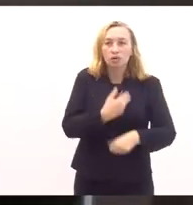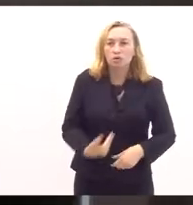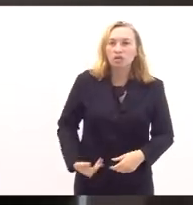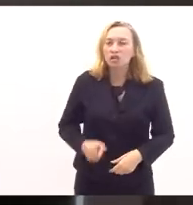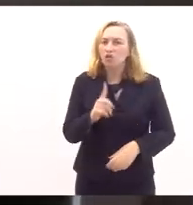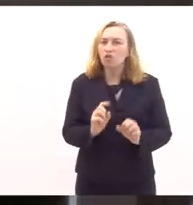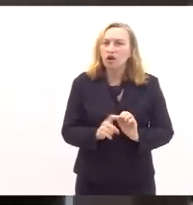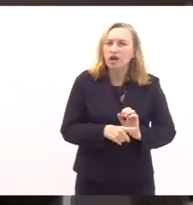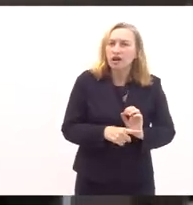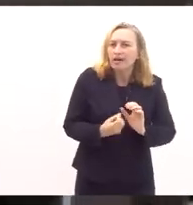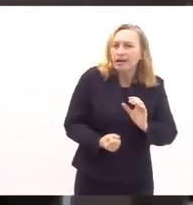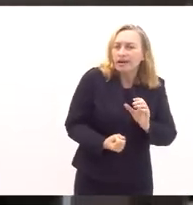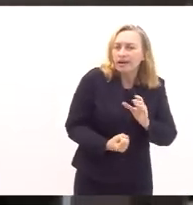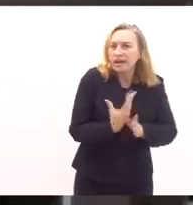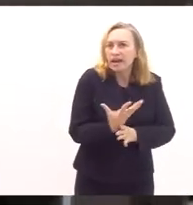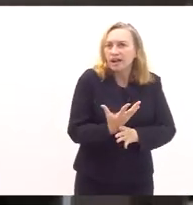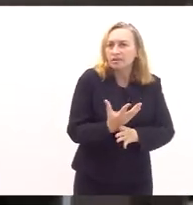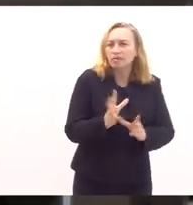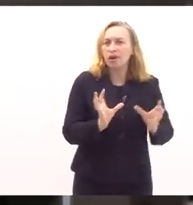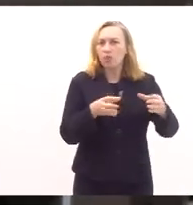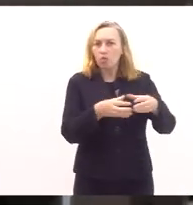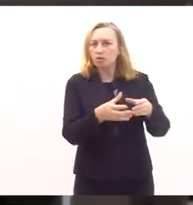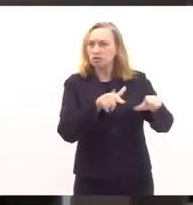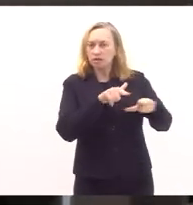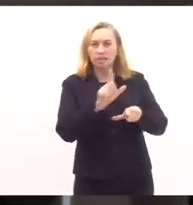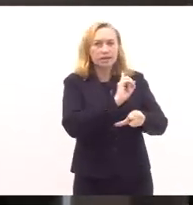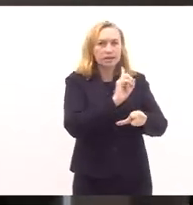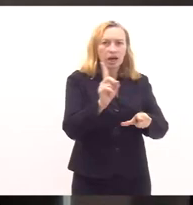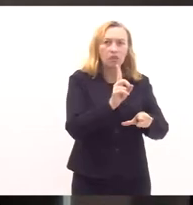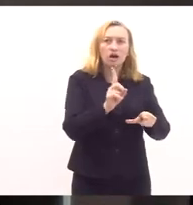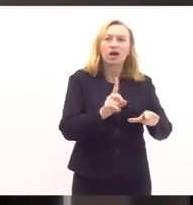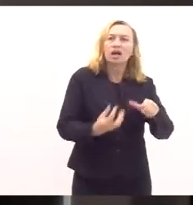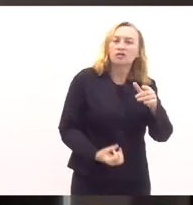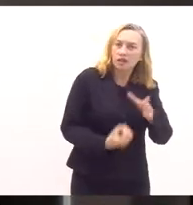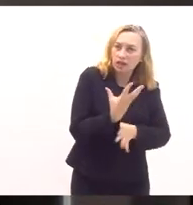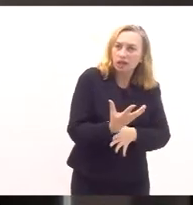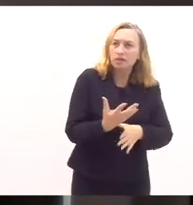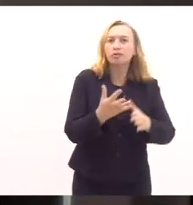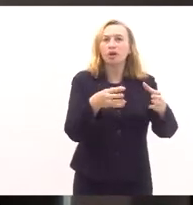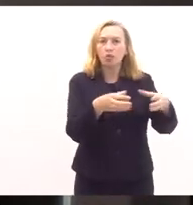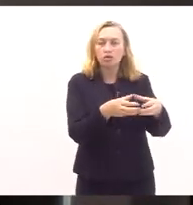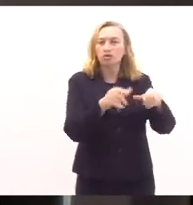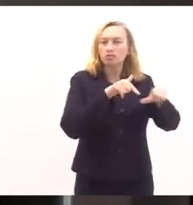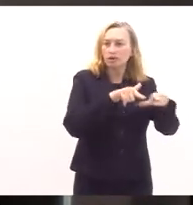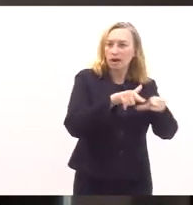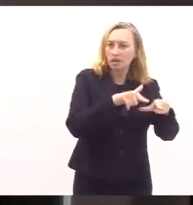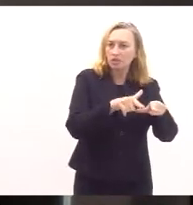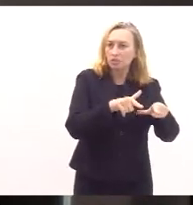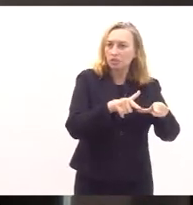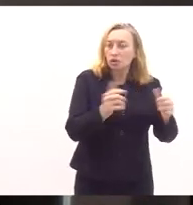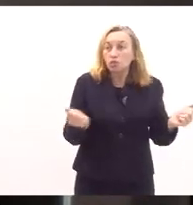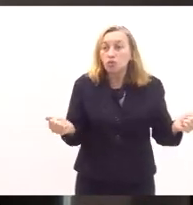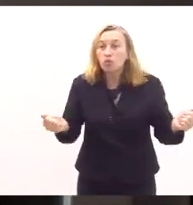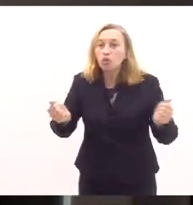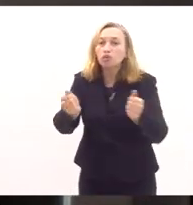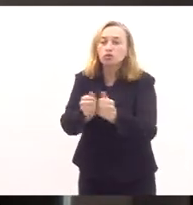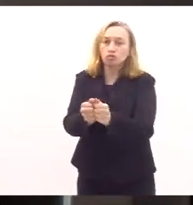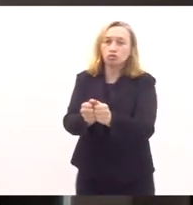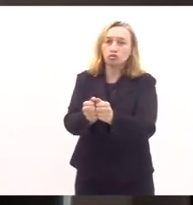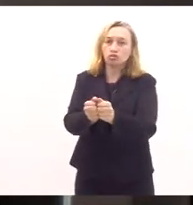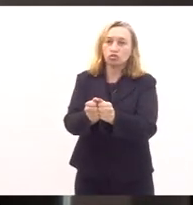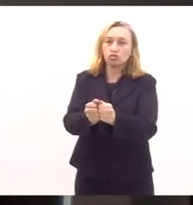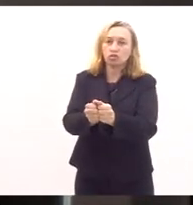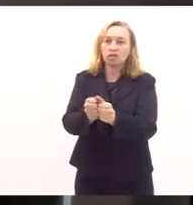foi construída pela Comissão do Trabalho, né? Ela foi construída pela Comissão do Trabalho, em conjunto